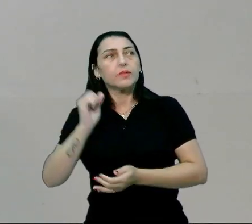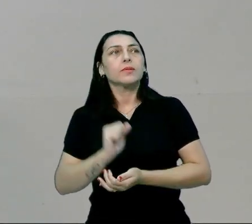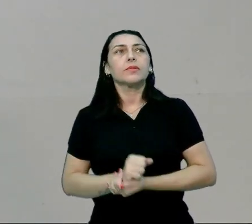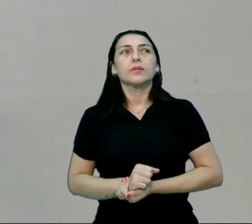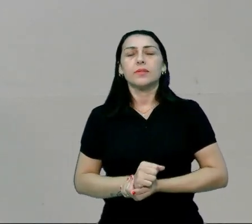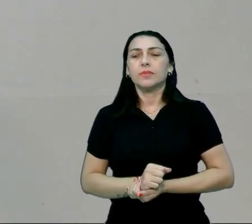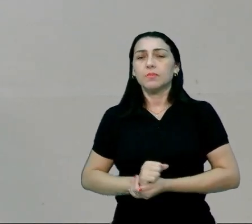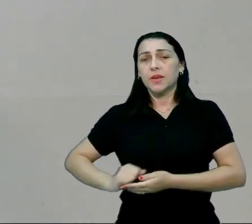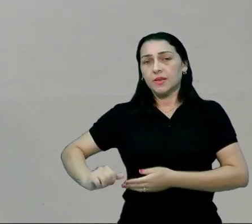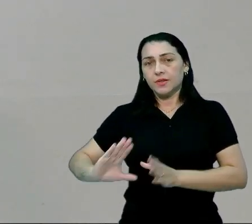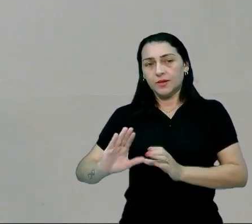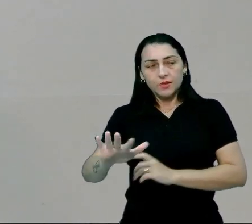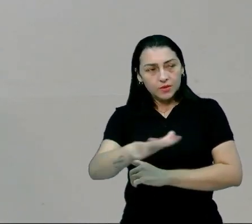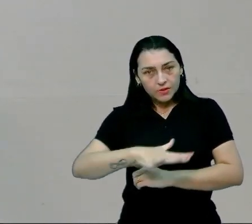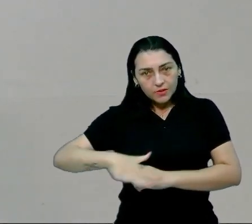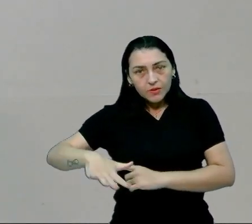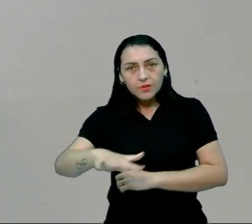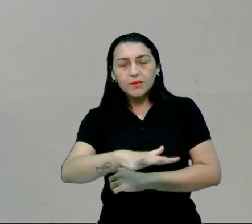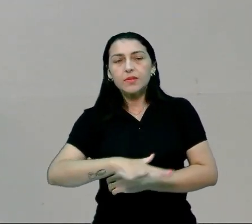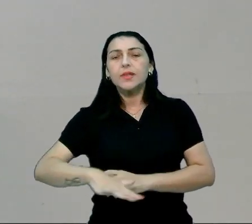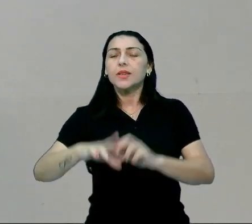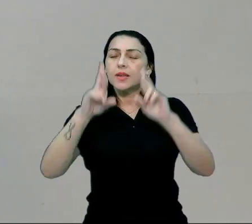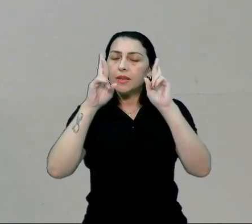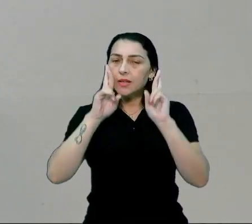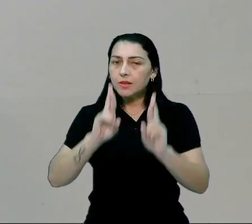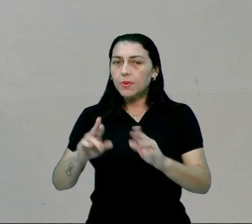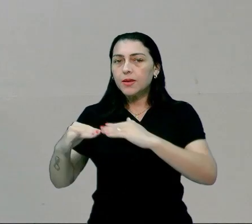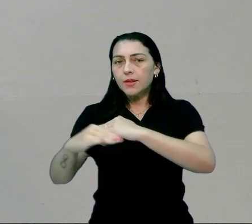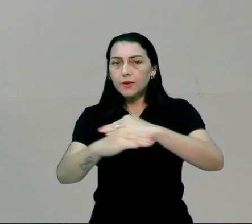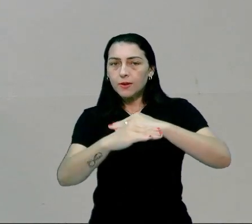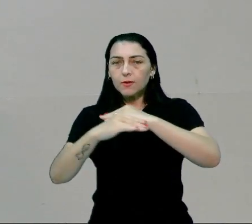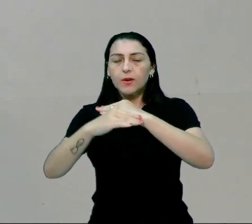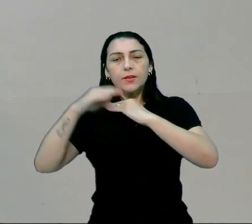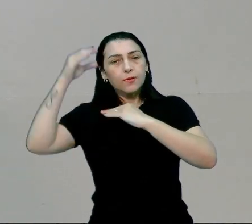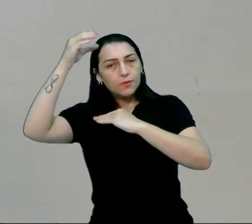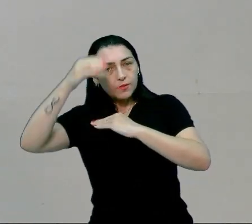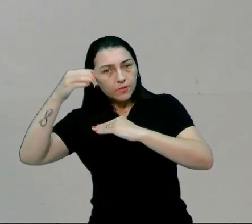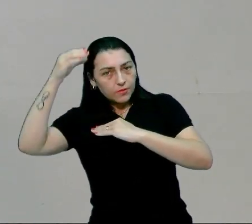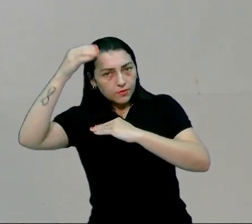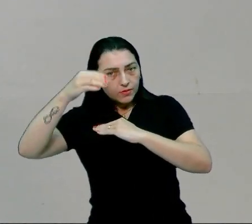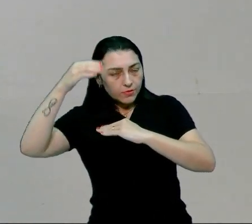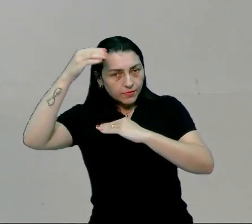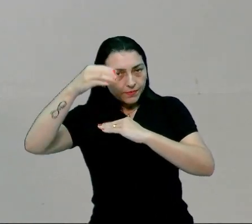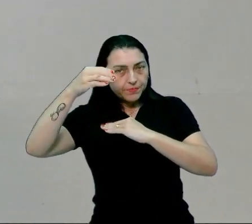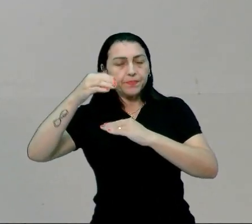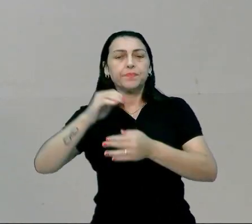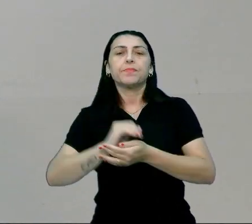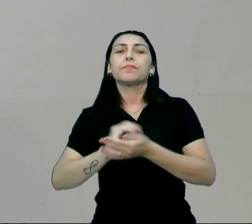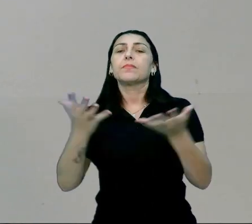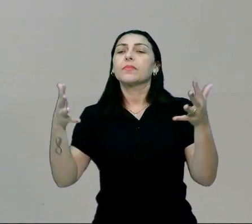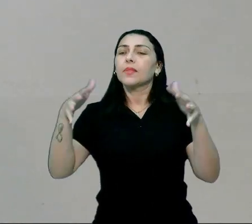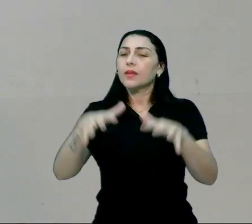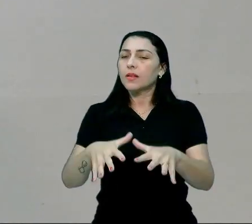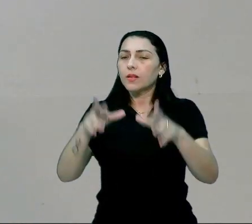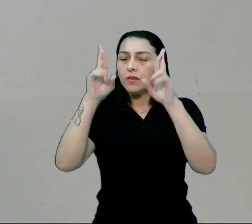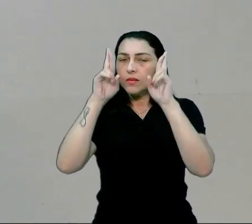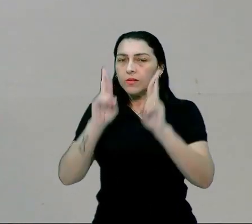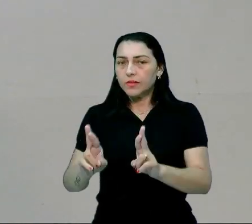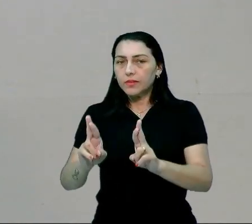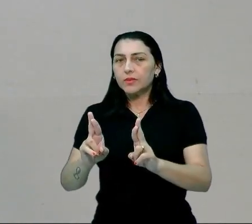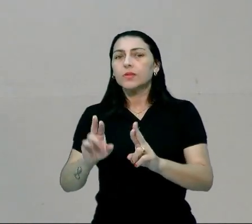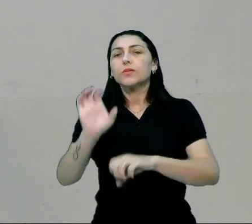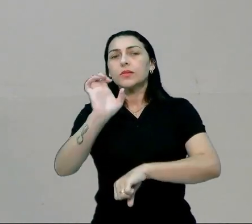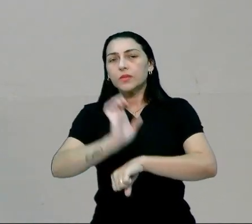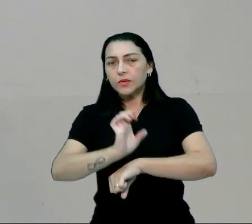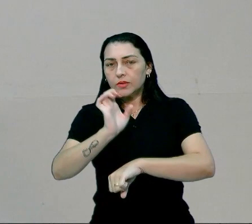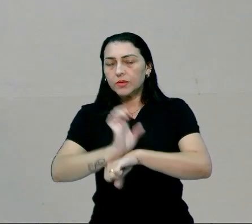uma sociedade um pouco mais coesa, em que respeite a igualdade, conscientize o público sobre a inclusão e o respeito nos